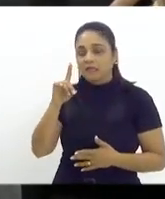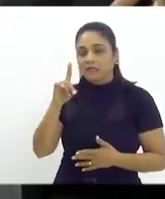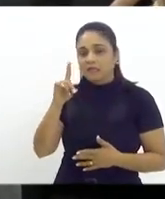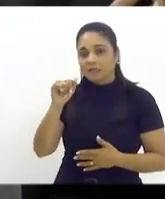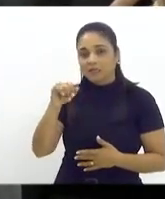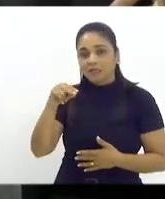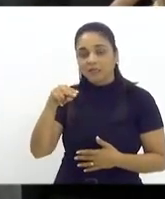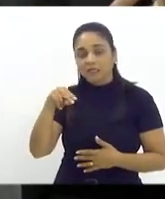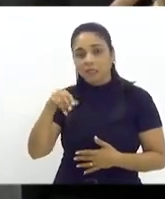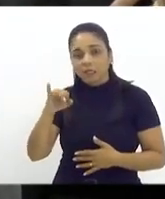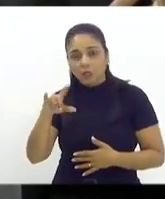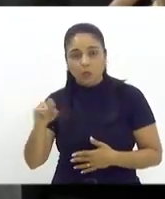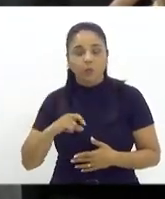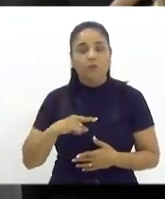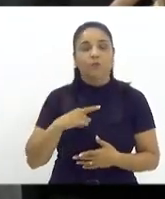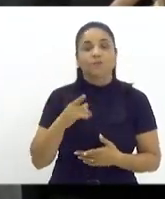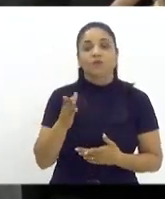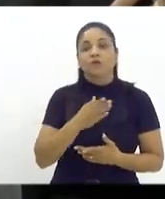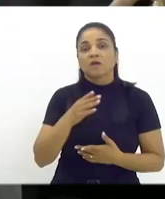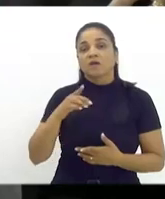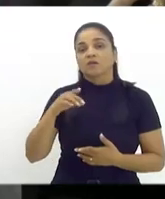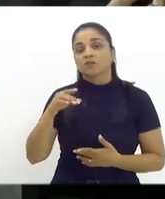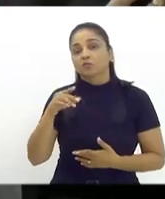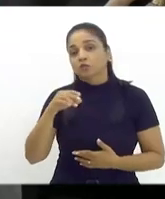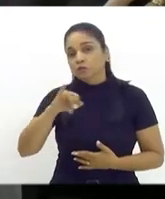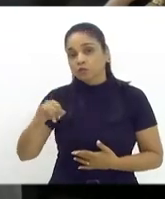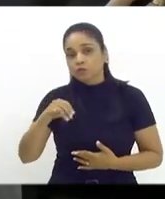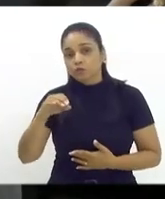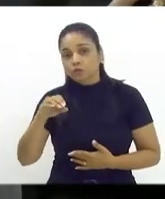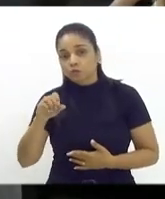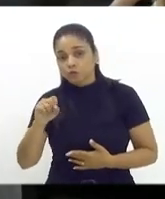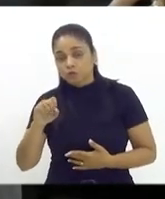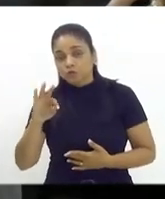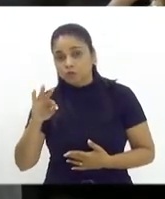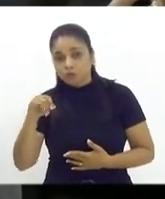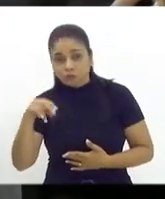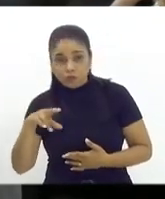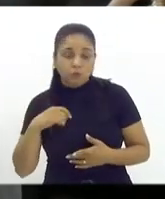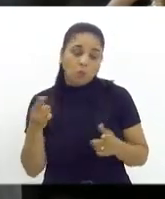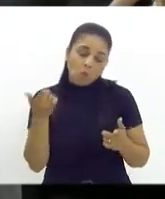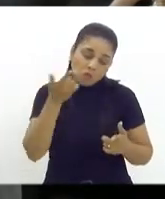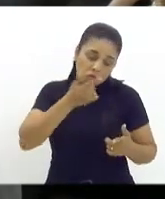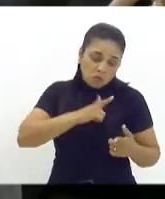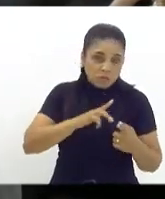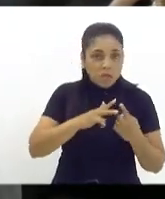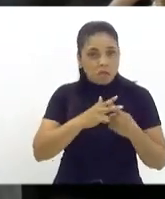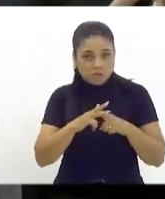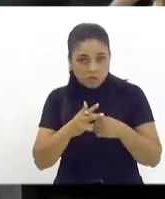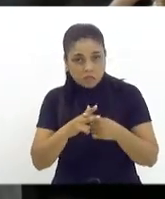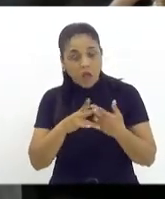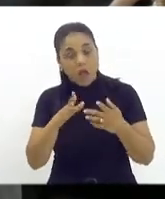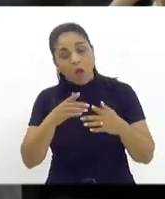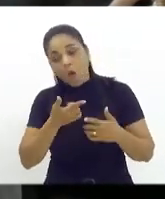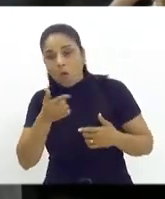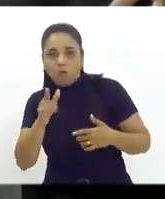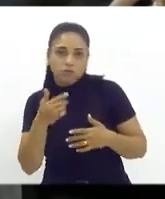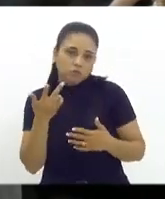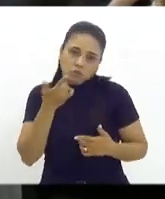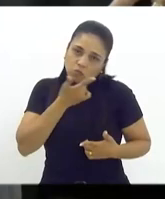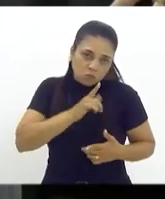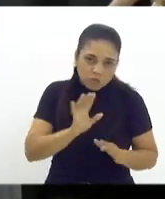viu o caso do Justino a gente consegue fazer reparação em alguns casos e outros não então